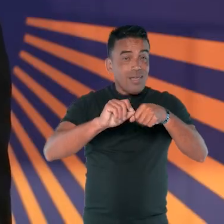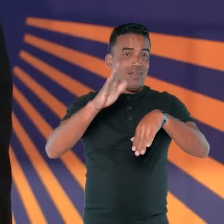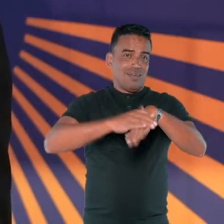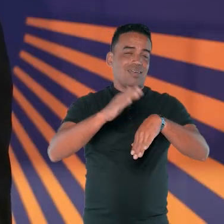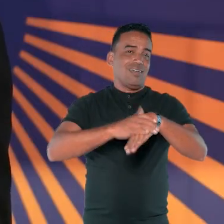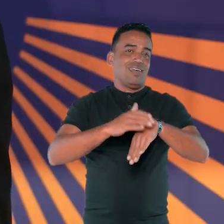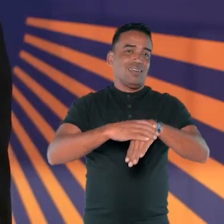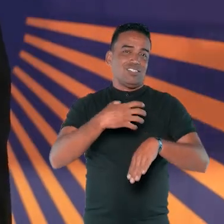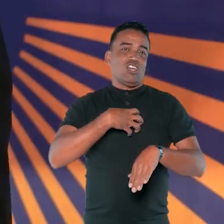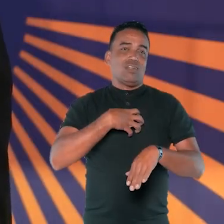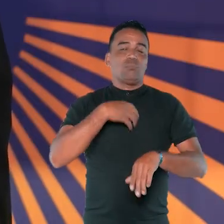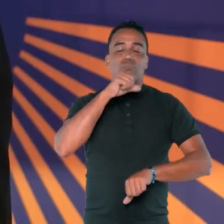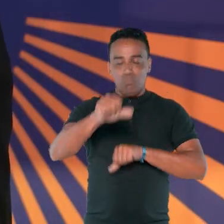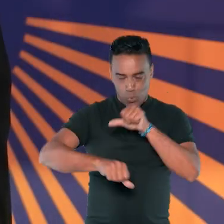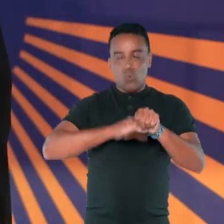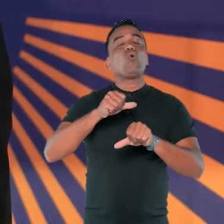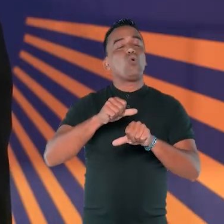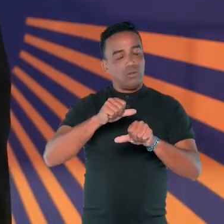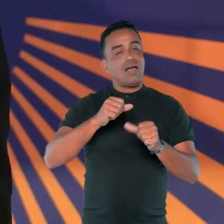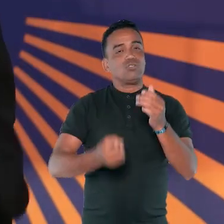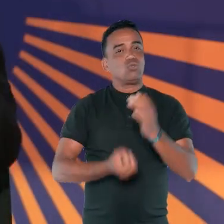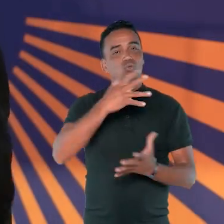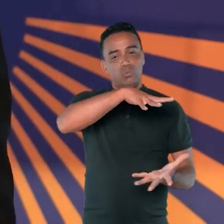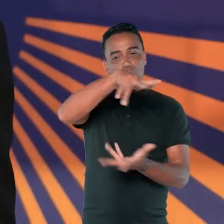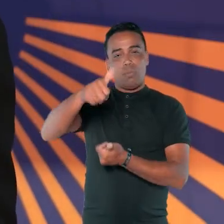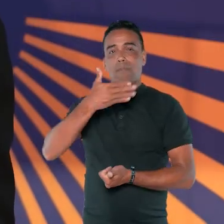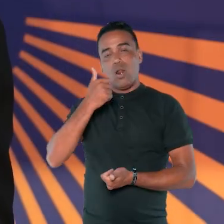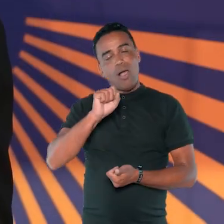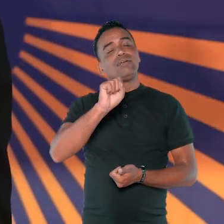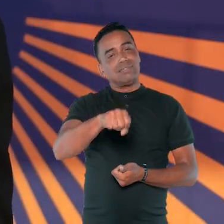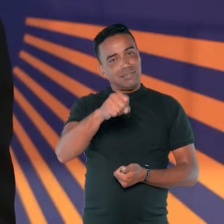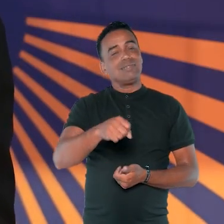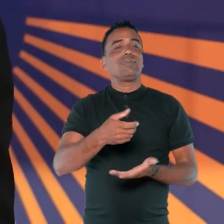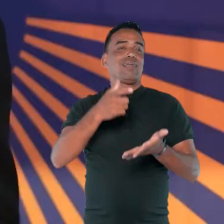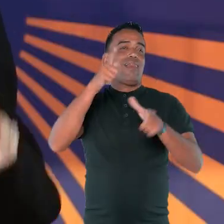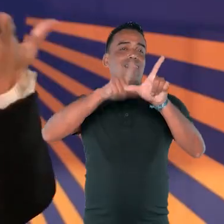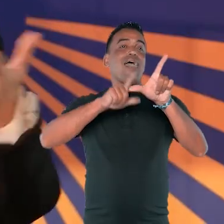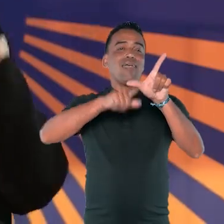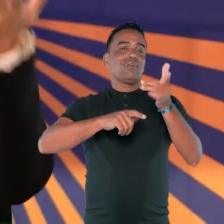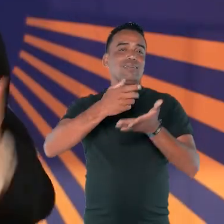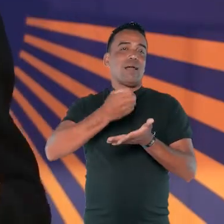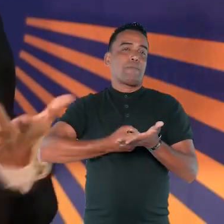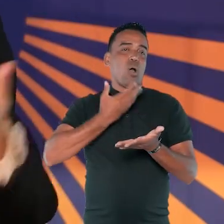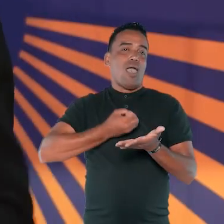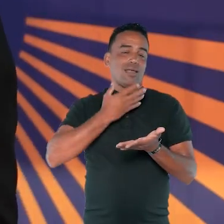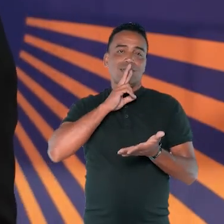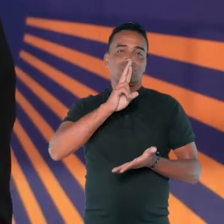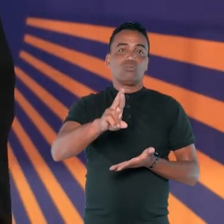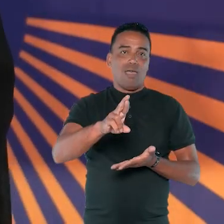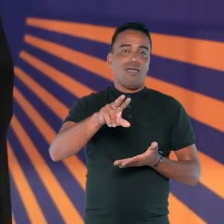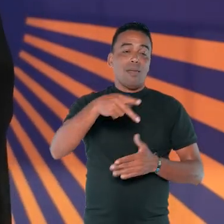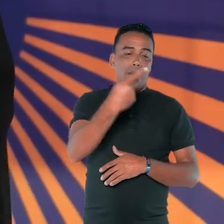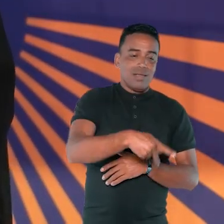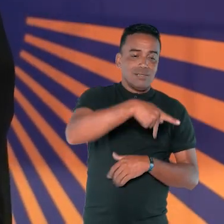gente mude mesmo e crie um mundo muito melhor. E aí sim a gente podemos responder ao poeta, que país é esse? Quem sabe a gente chega ao país que é